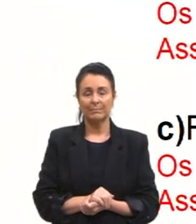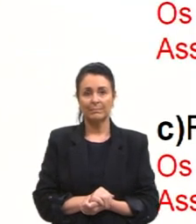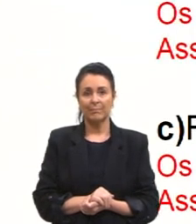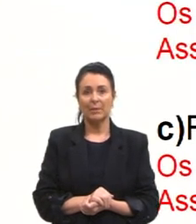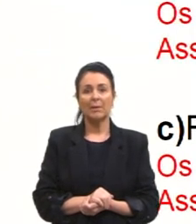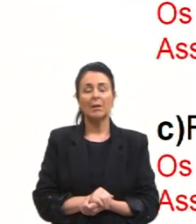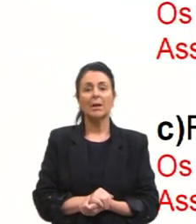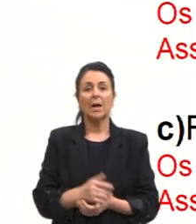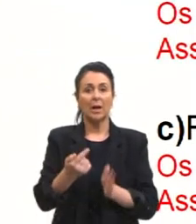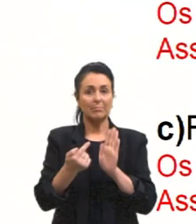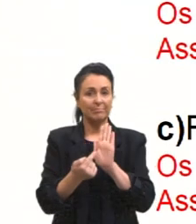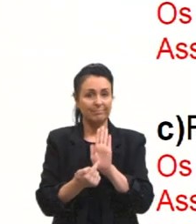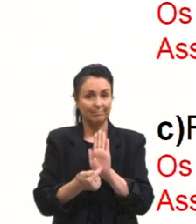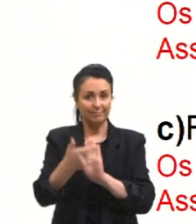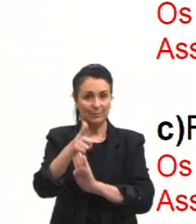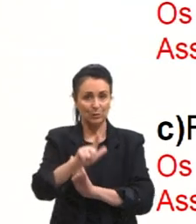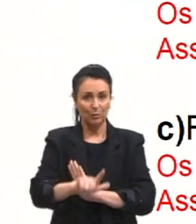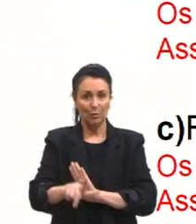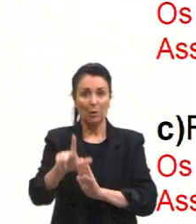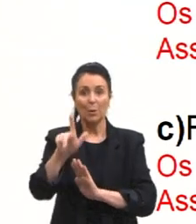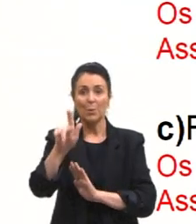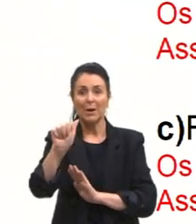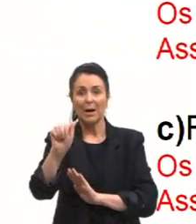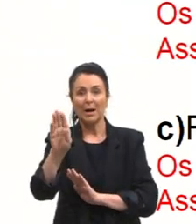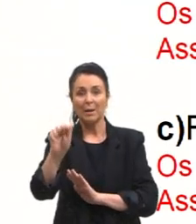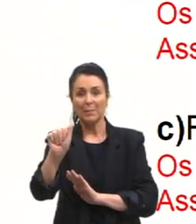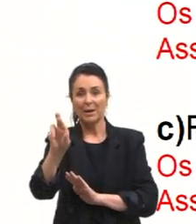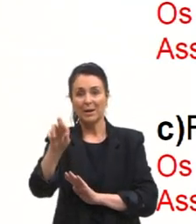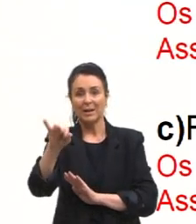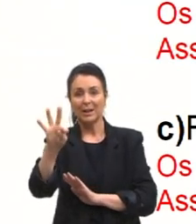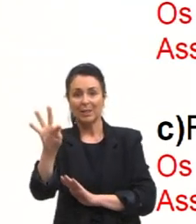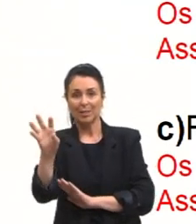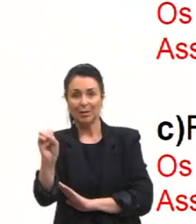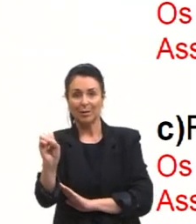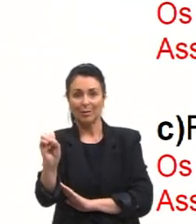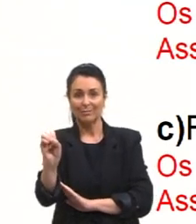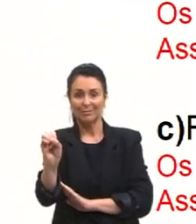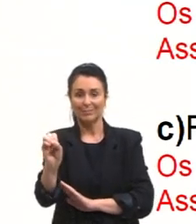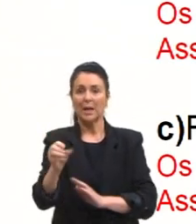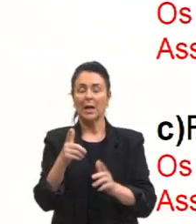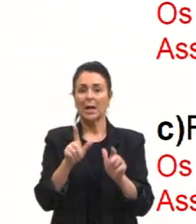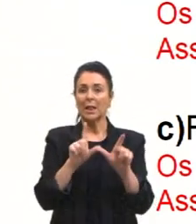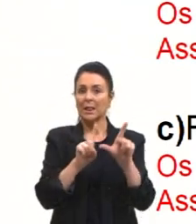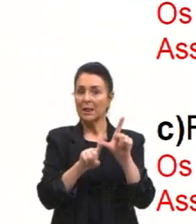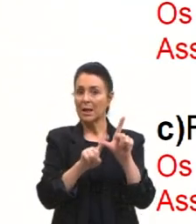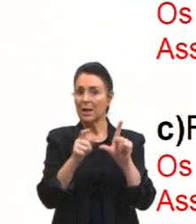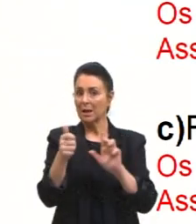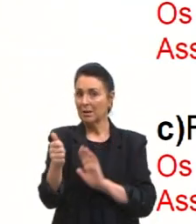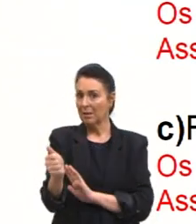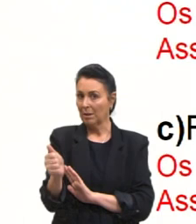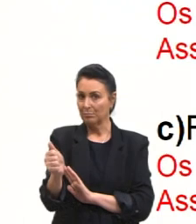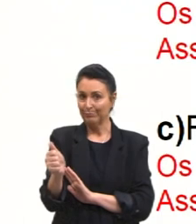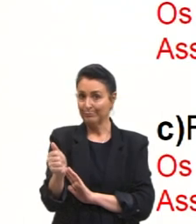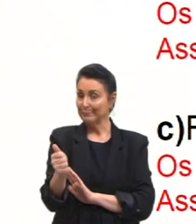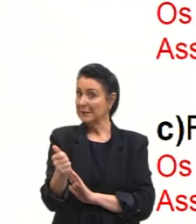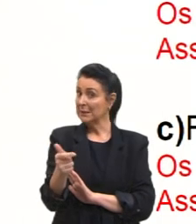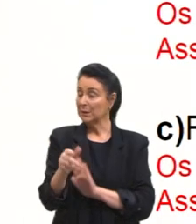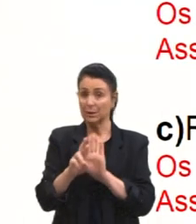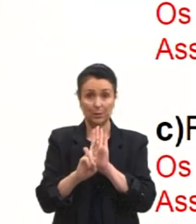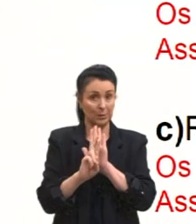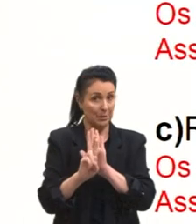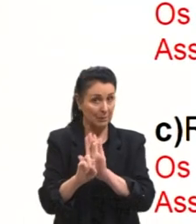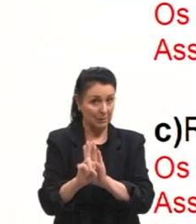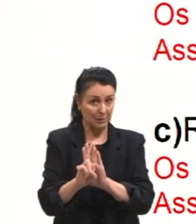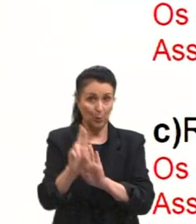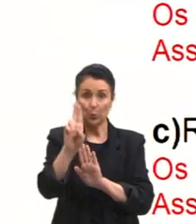Aqui nós temos então nosso gabarito, certo? Ali na letra A, eu não representei aqui pelo diagrama,